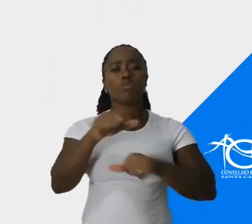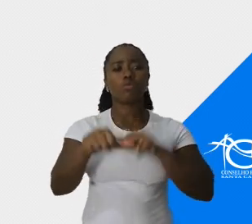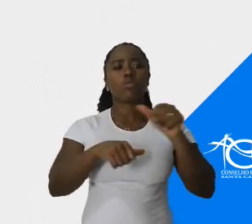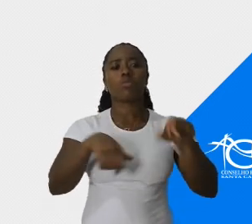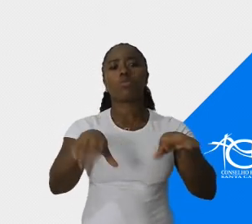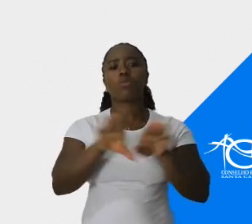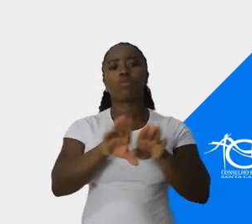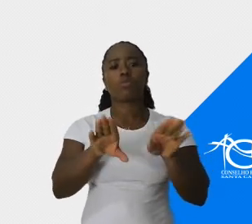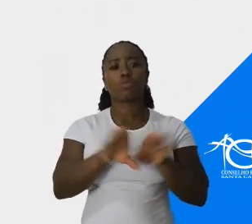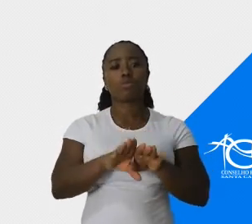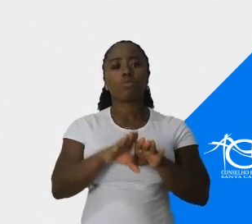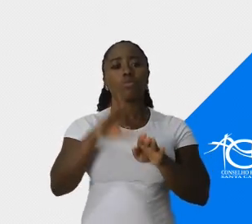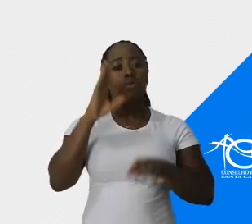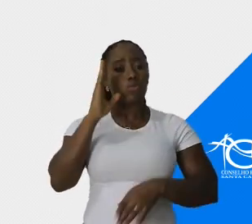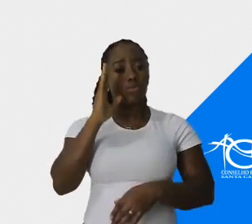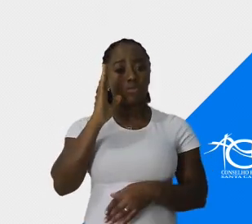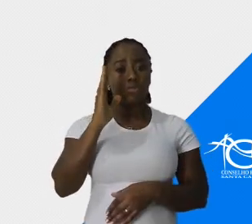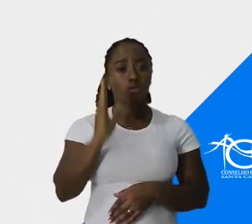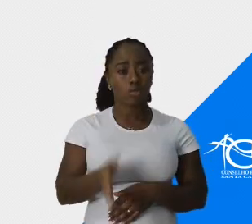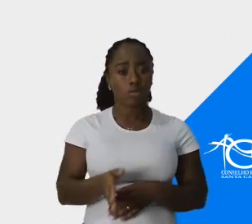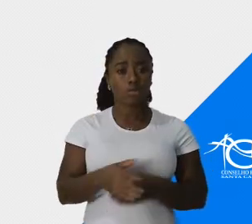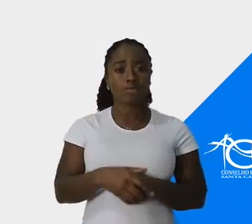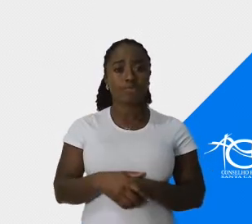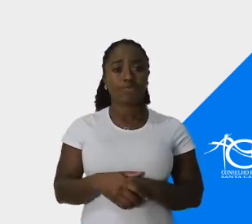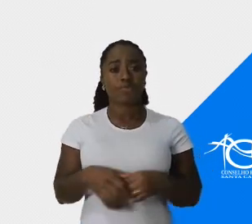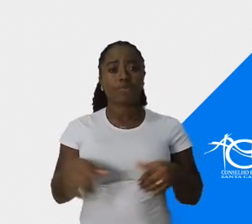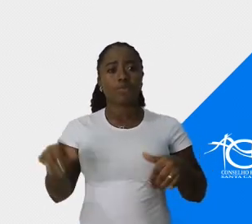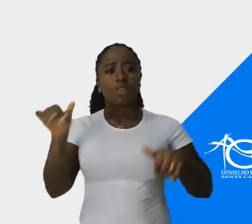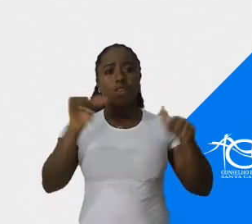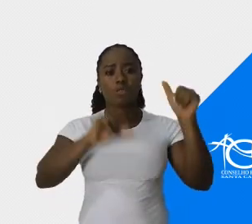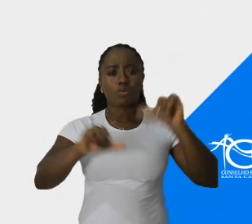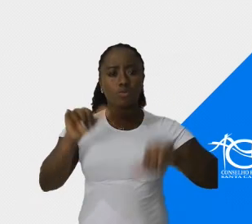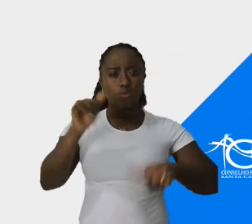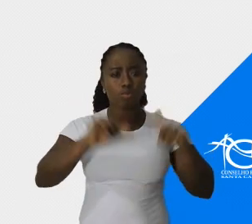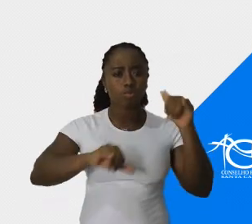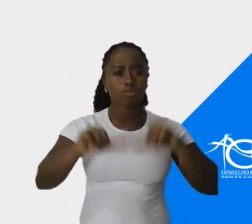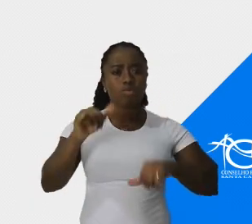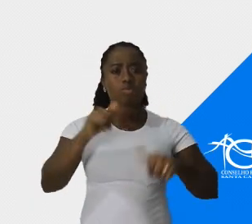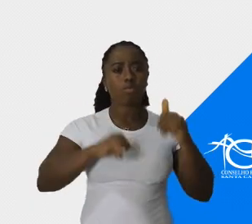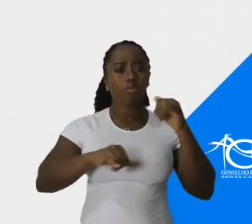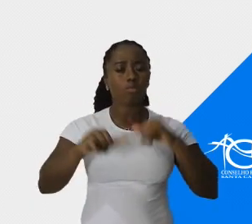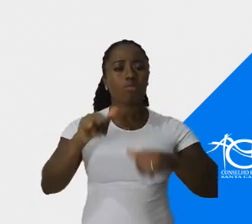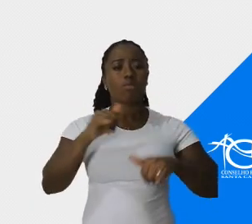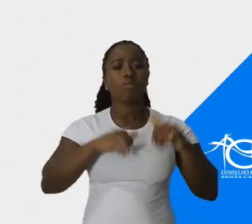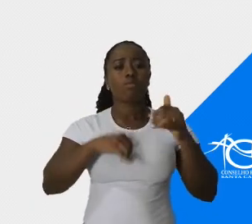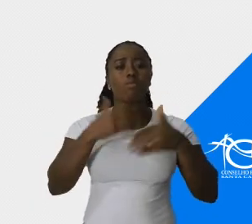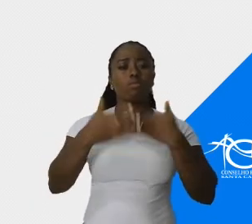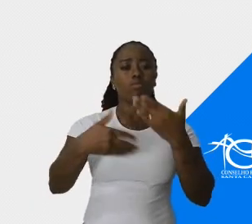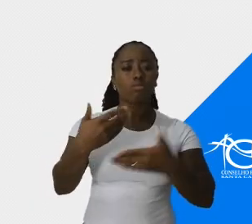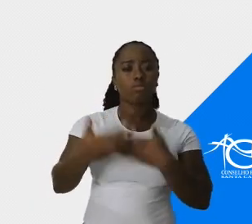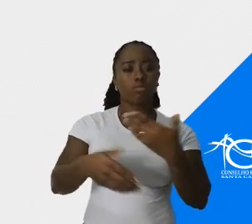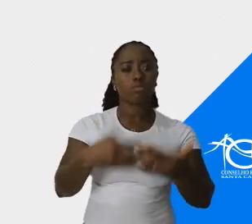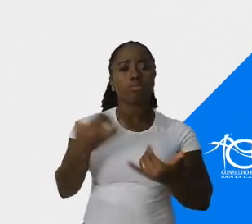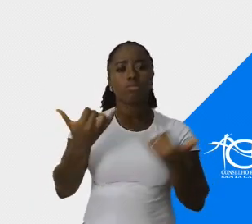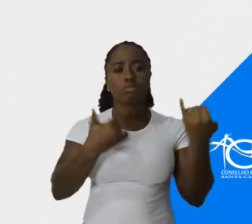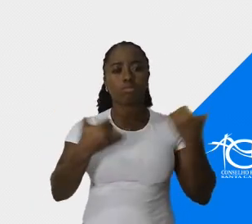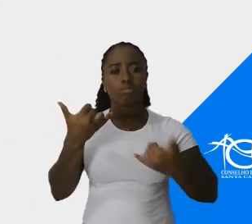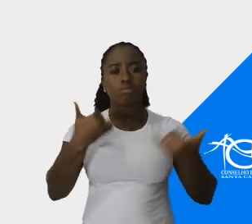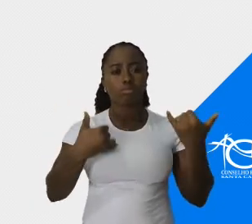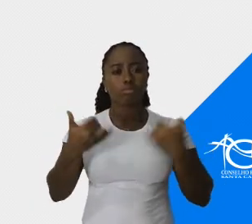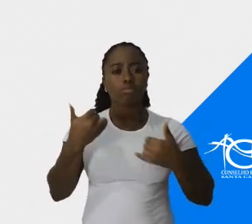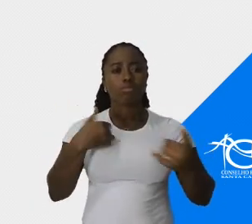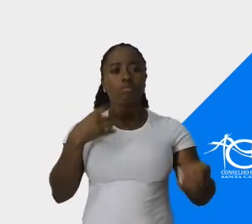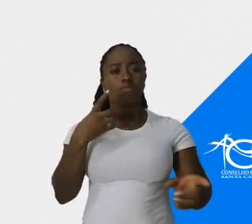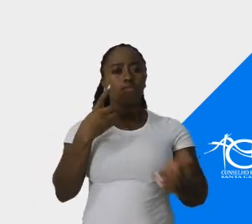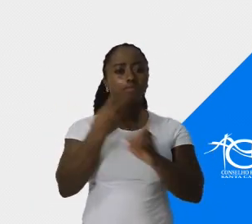laboratório um conjunto já de processos de informatização para mapeamento, identificação de risco, fatores de proteção, habilidades, tomar